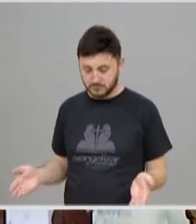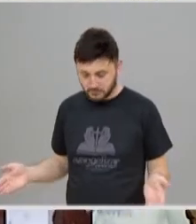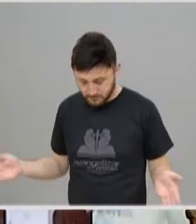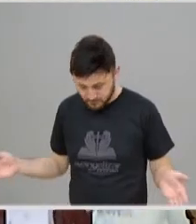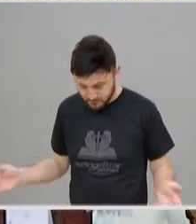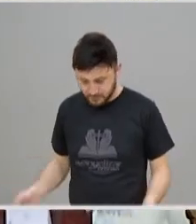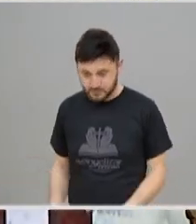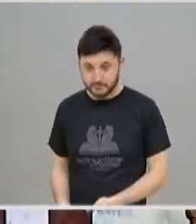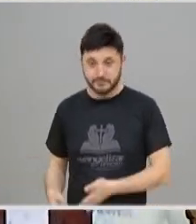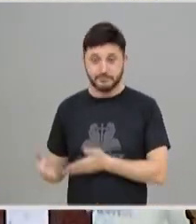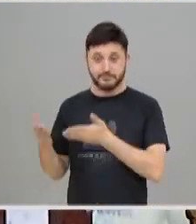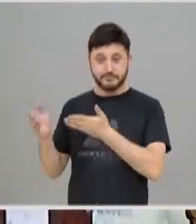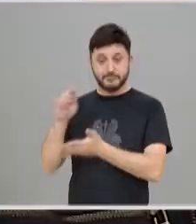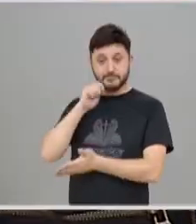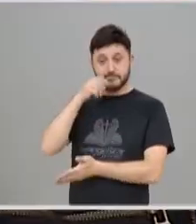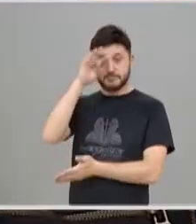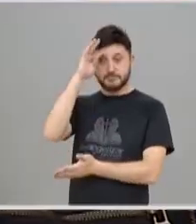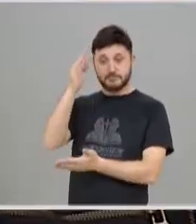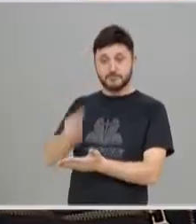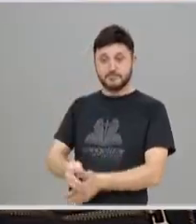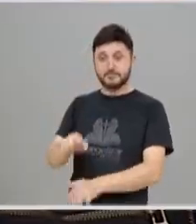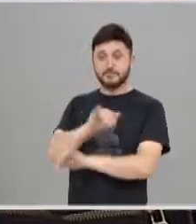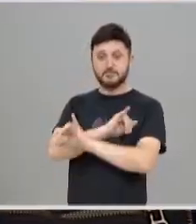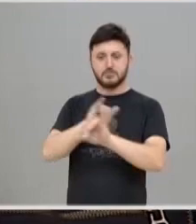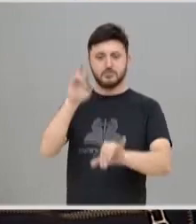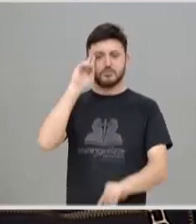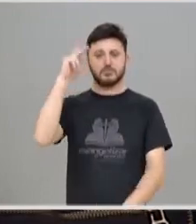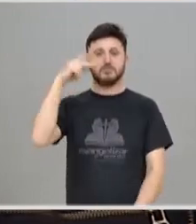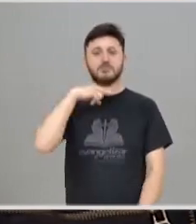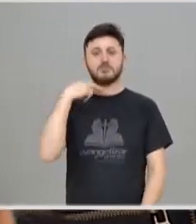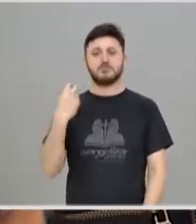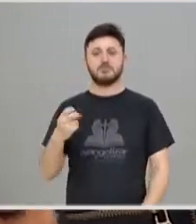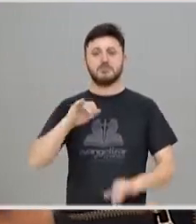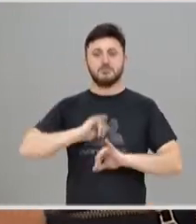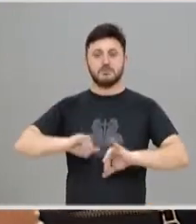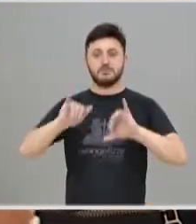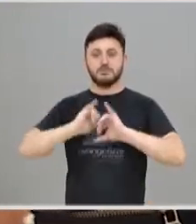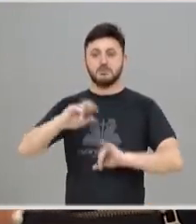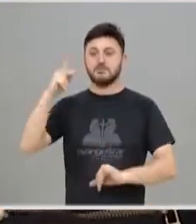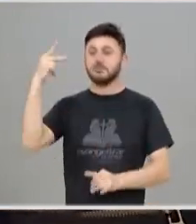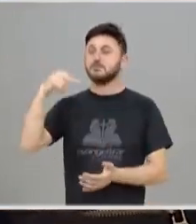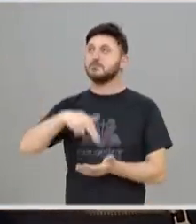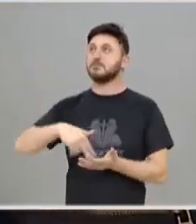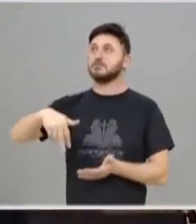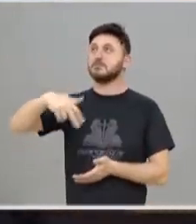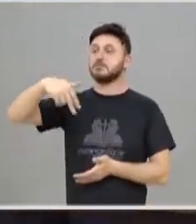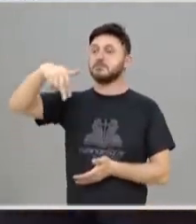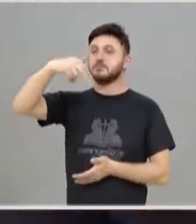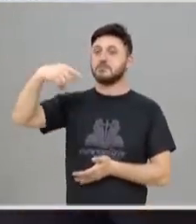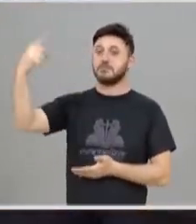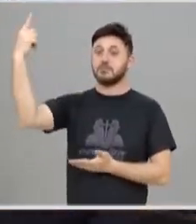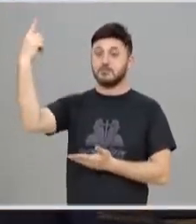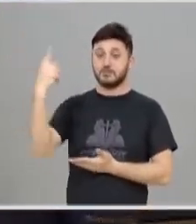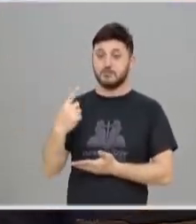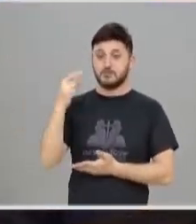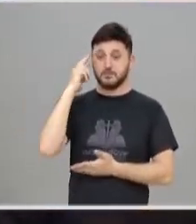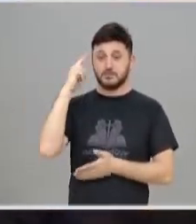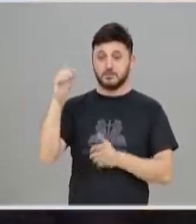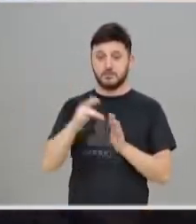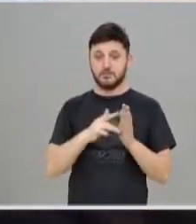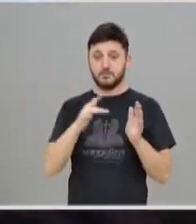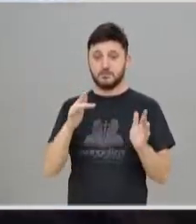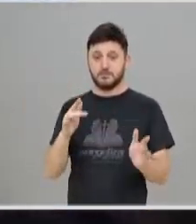Eis o mistério da fé. Anunciamos, Senhor, a vossa morte e proclamamos a vossa